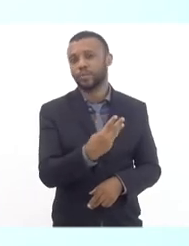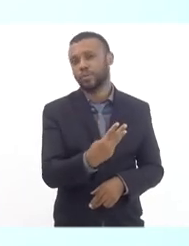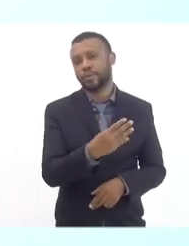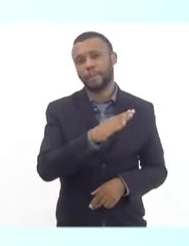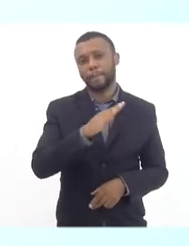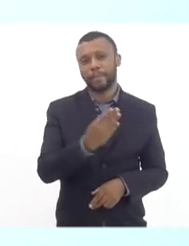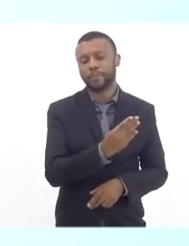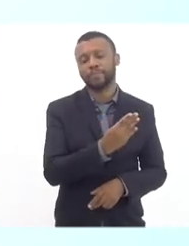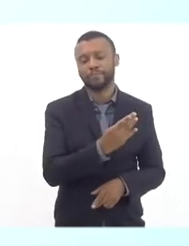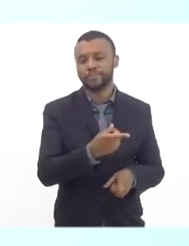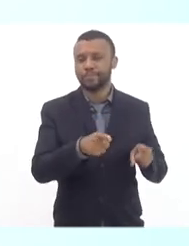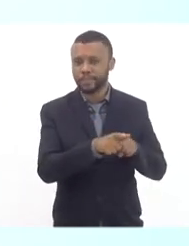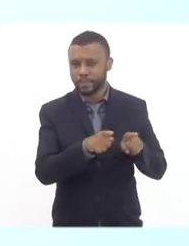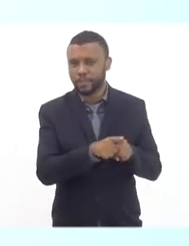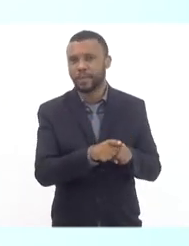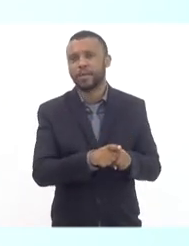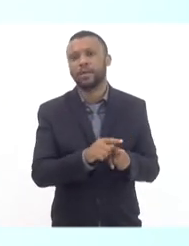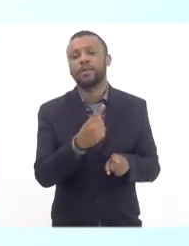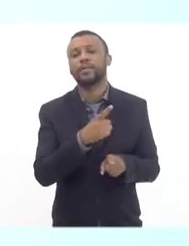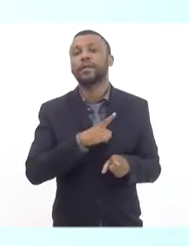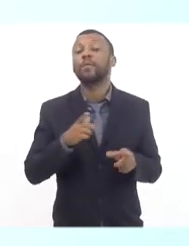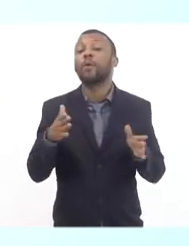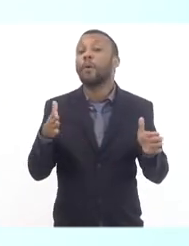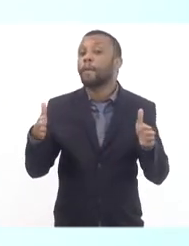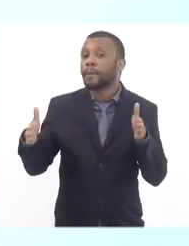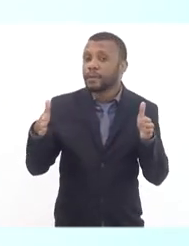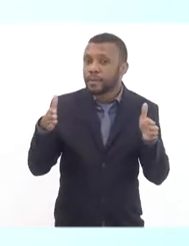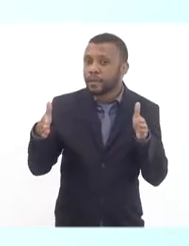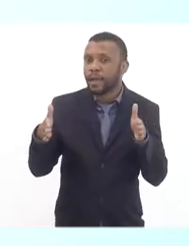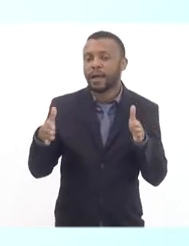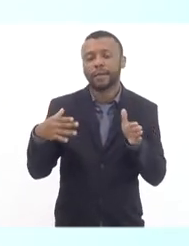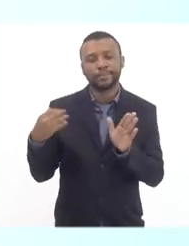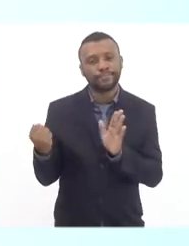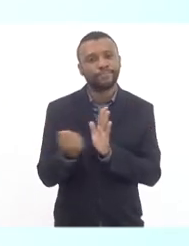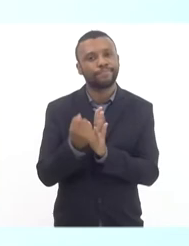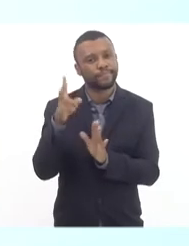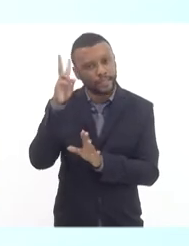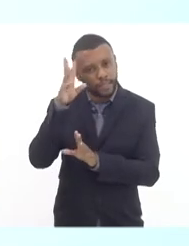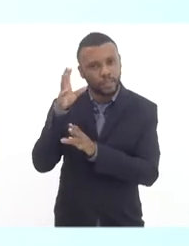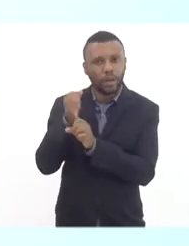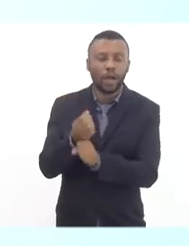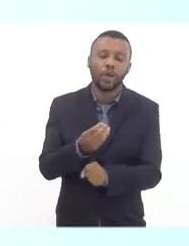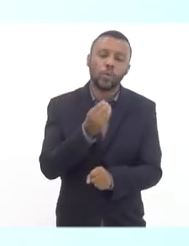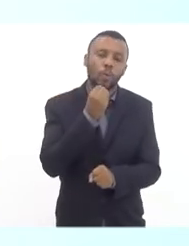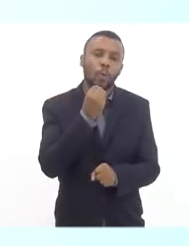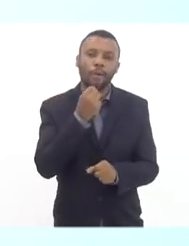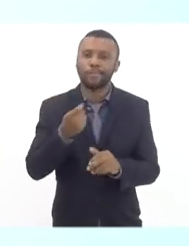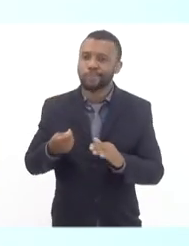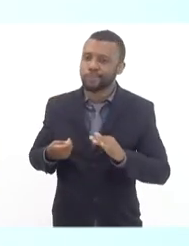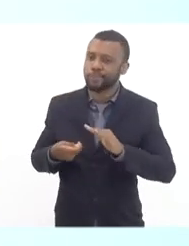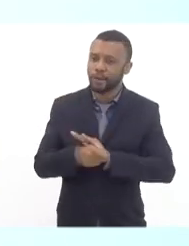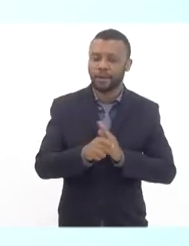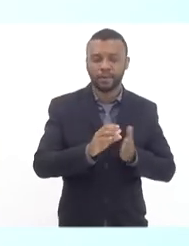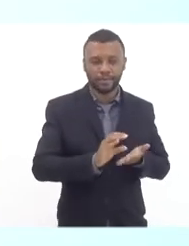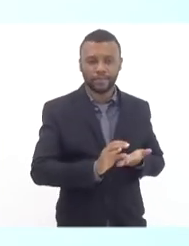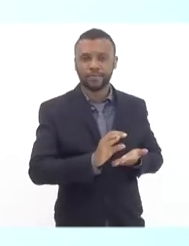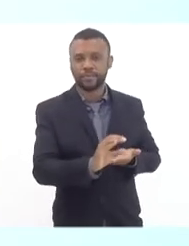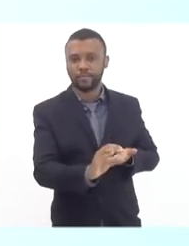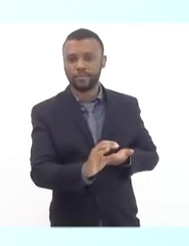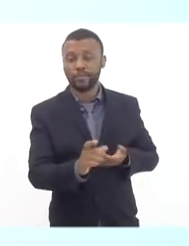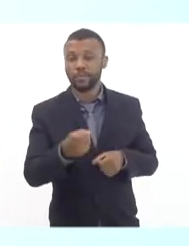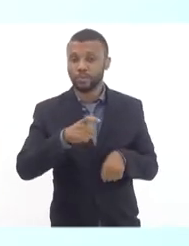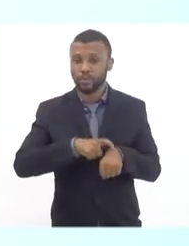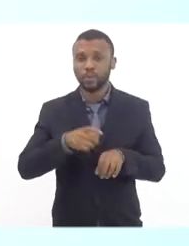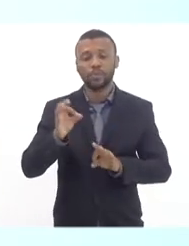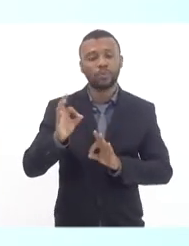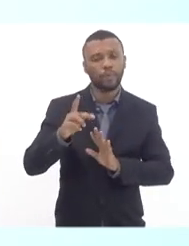da SEDAI. Então, a gente também tem uma janela histórica de oportunidades de investimentos que, quando o projeto do Ronaldo